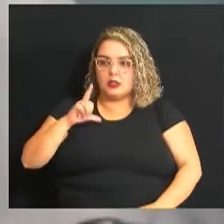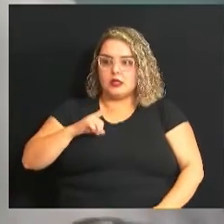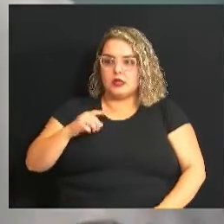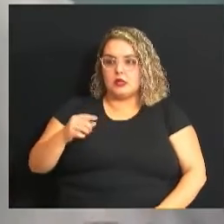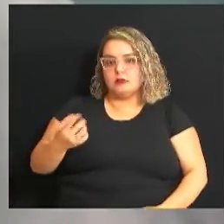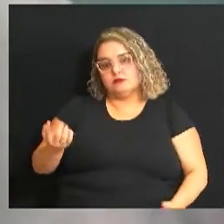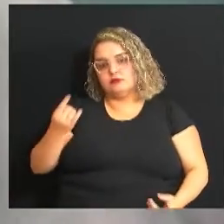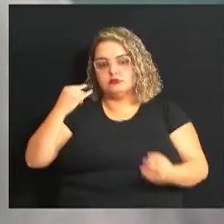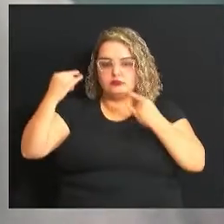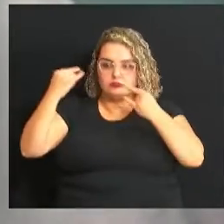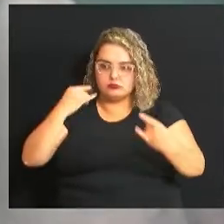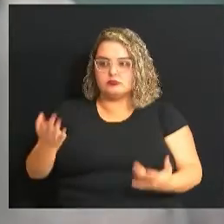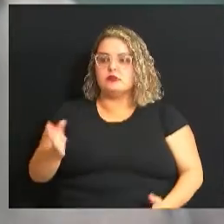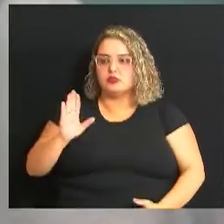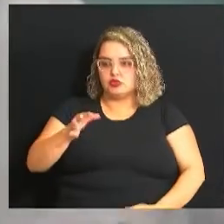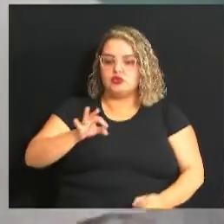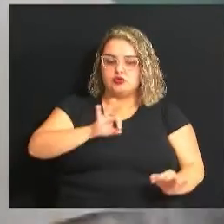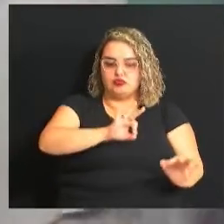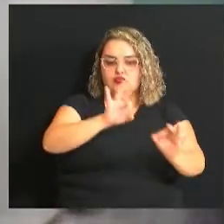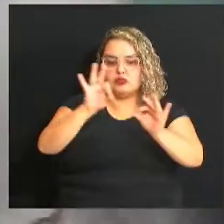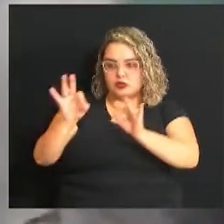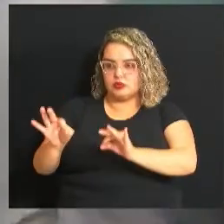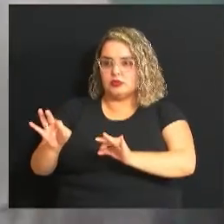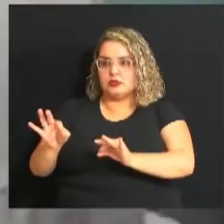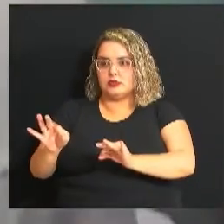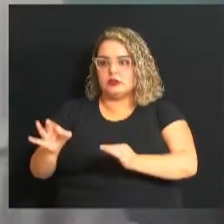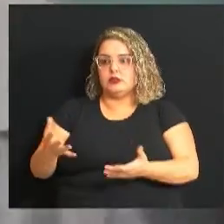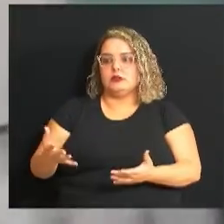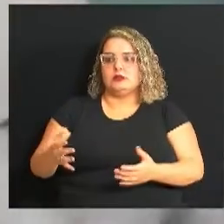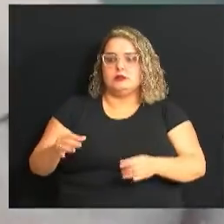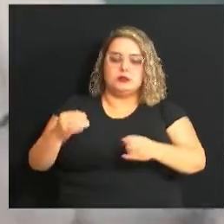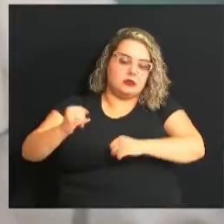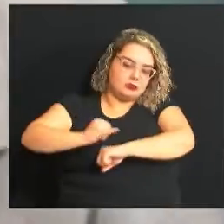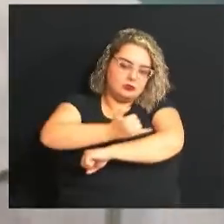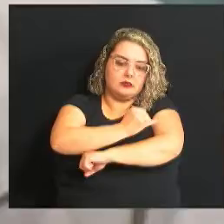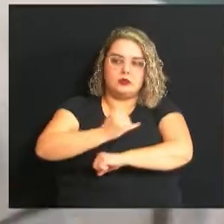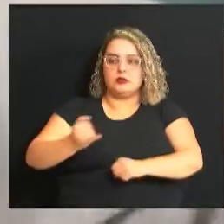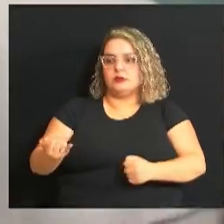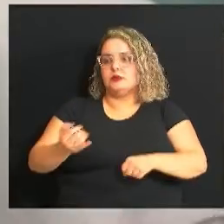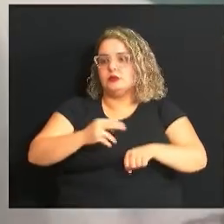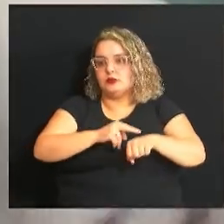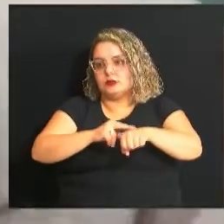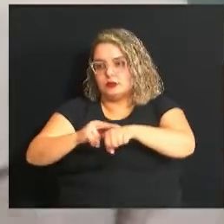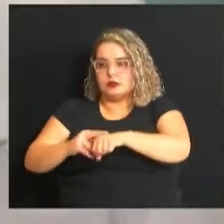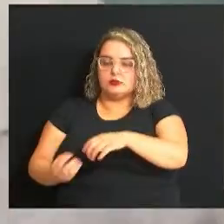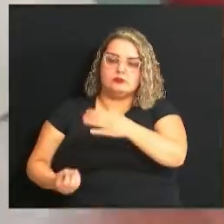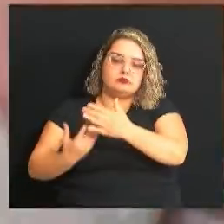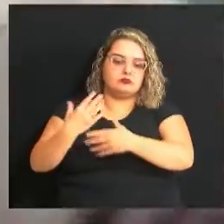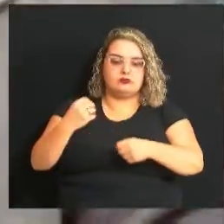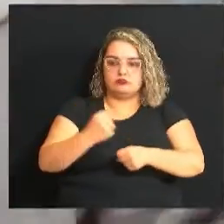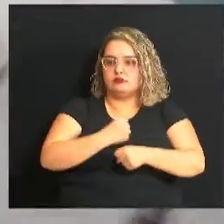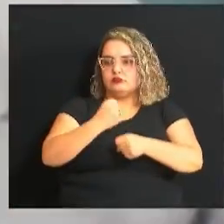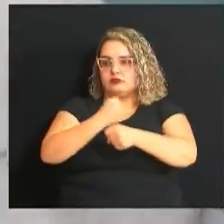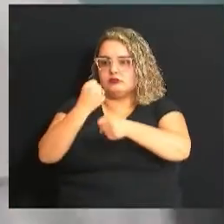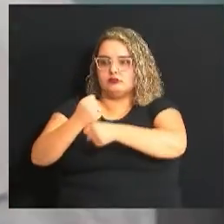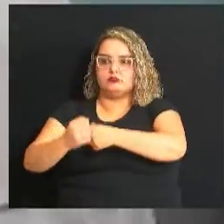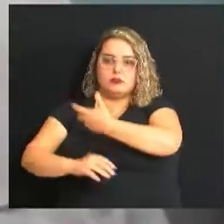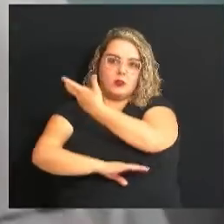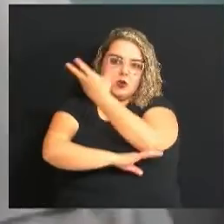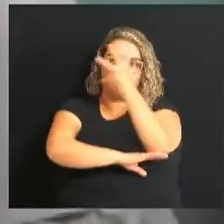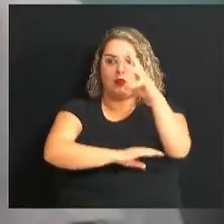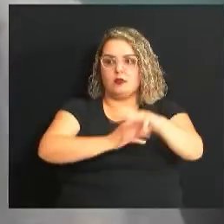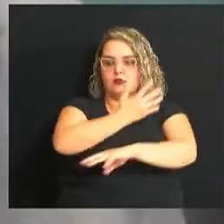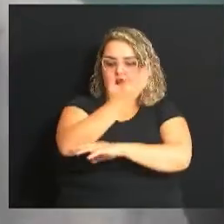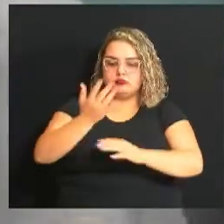mundo já está assistindo bastante, da infraestrutura verde, que tem criado, por exemplo, edifícios com bosques verticais, né, o